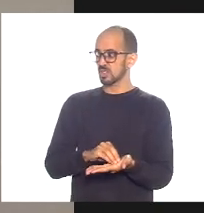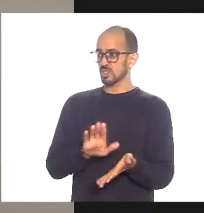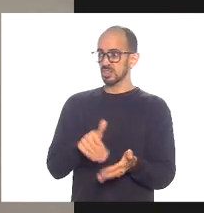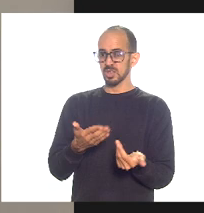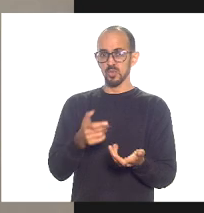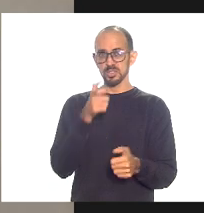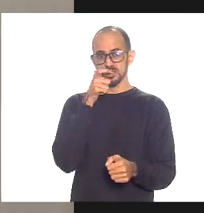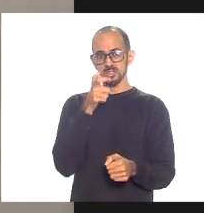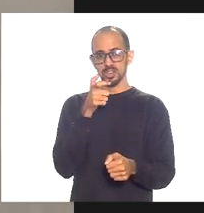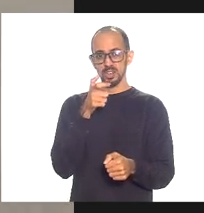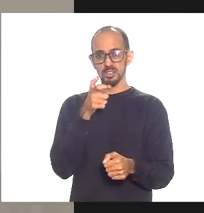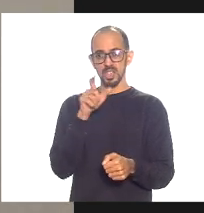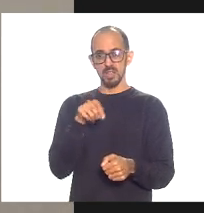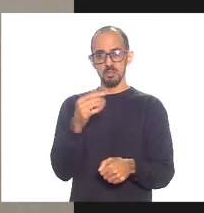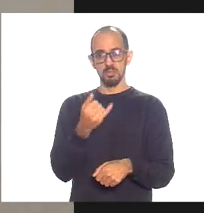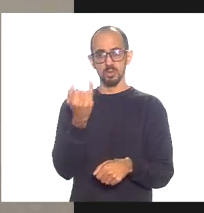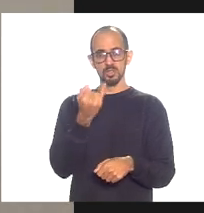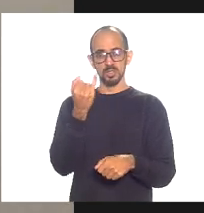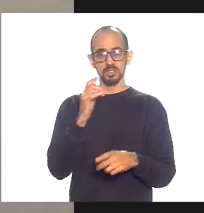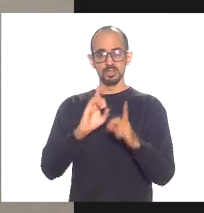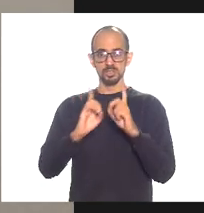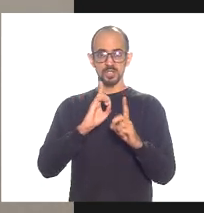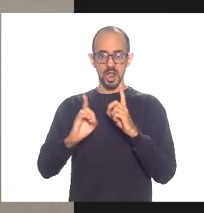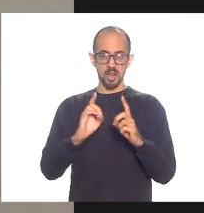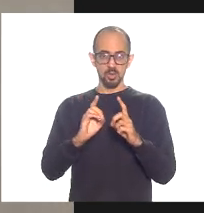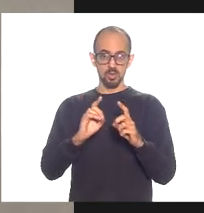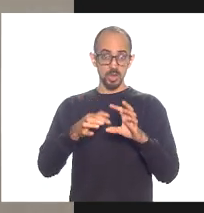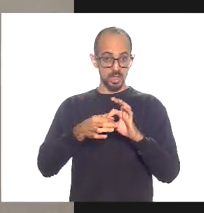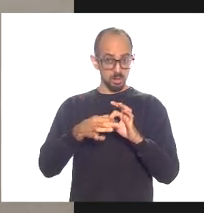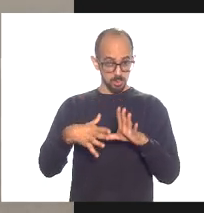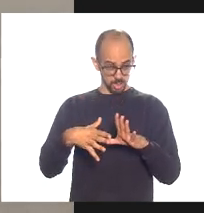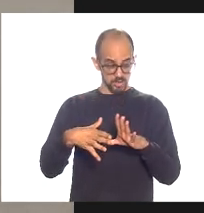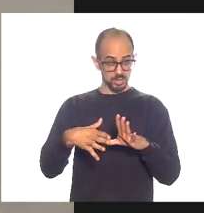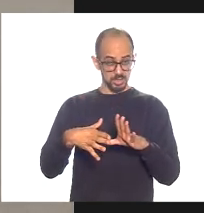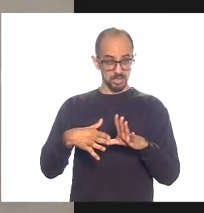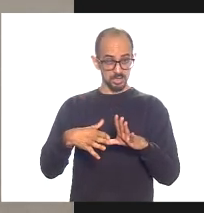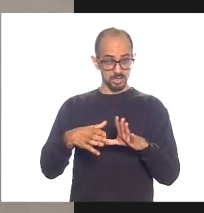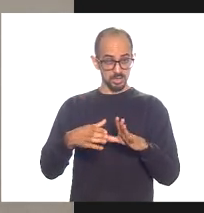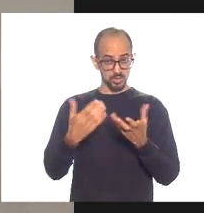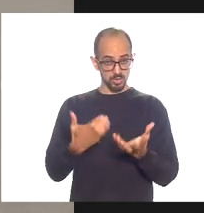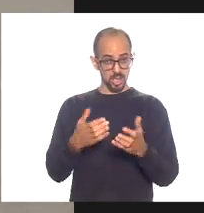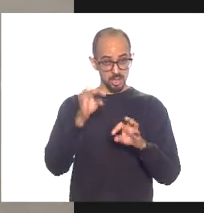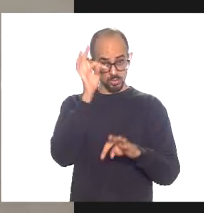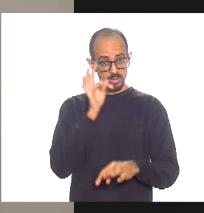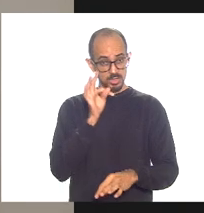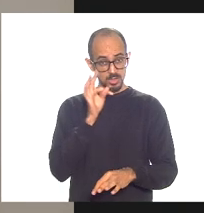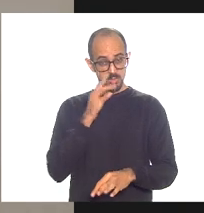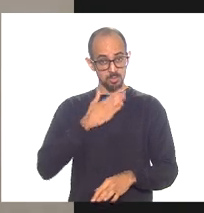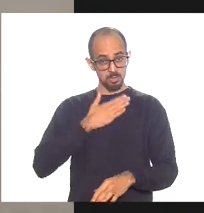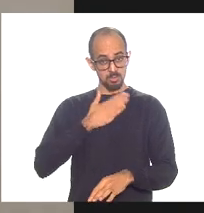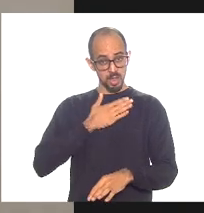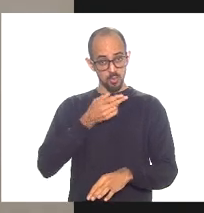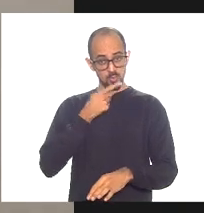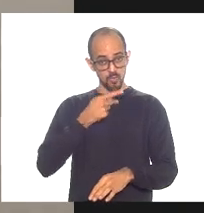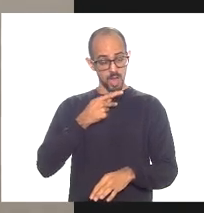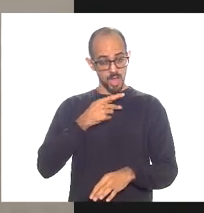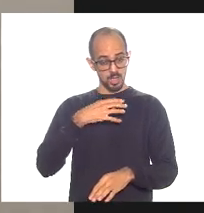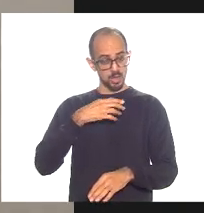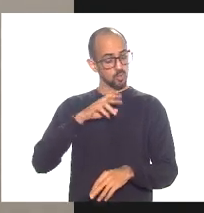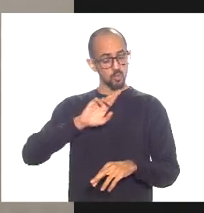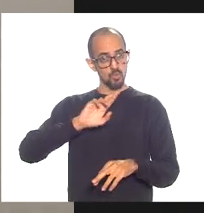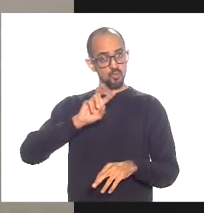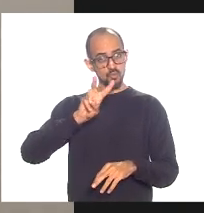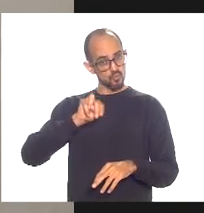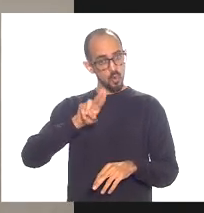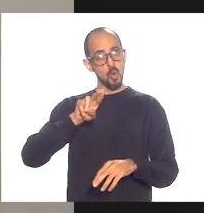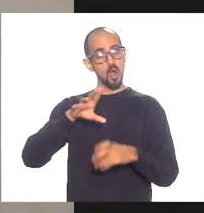é importante que a gente mantenha o diálogo e a democracia. E eu quero aqui deixar o meu testemunho. Eu não vou admitir qualquer tipo de ameaça, e aqui